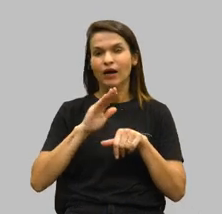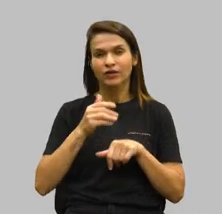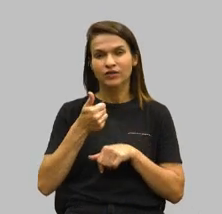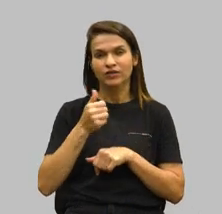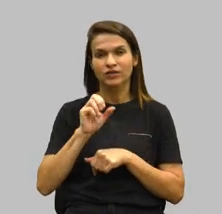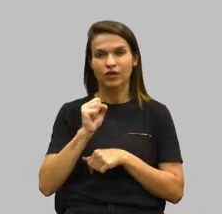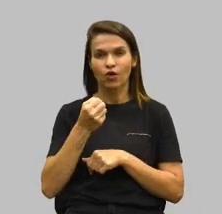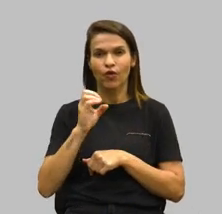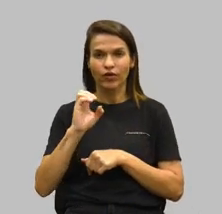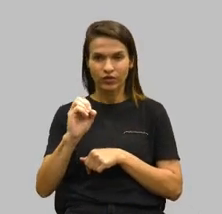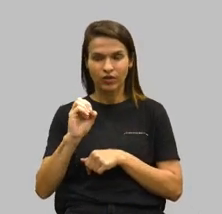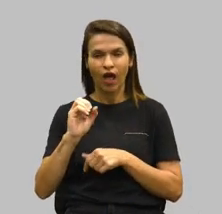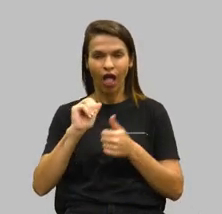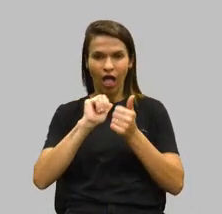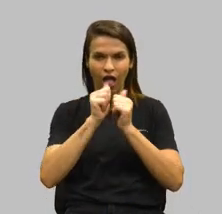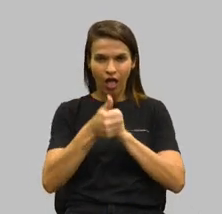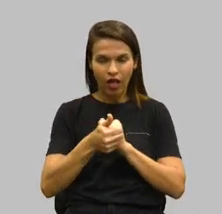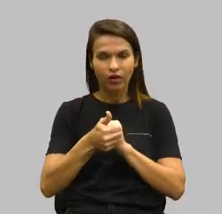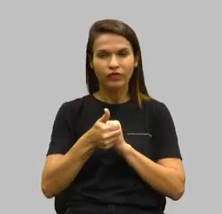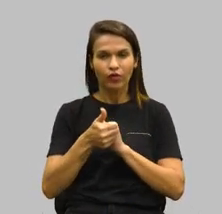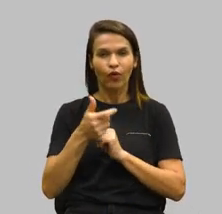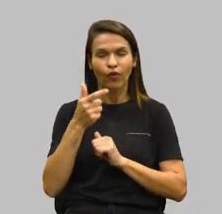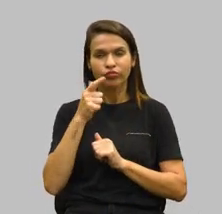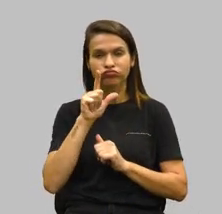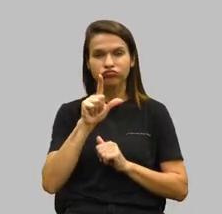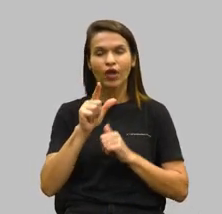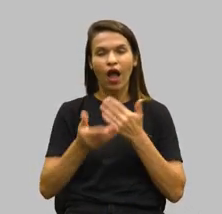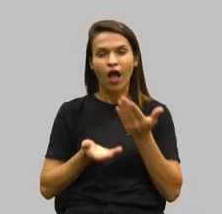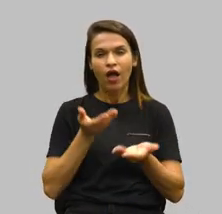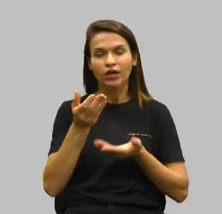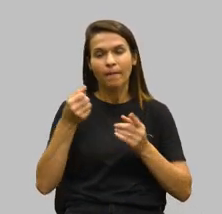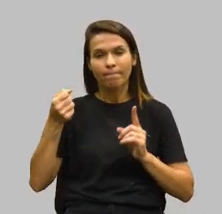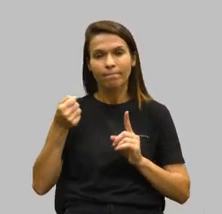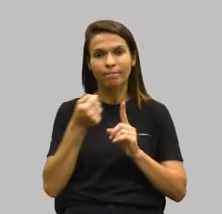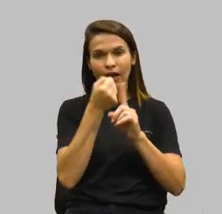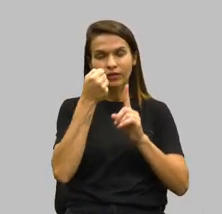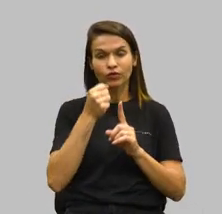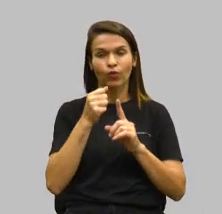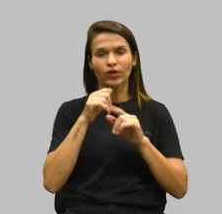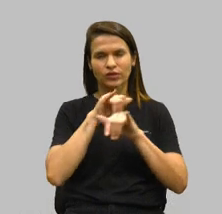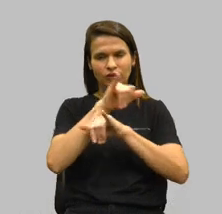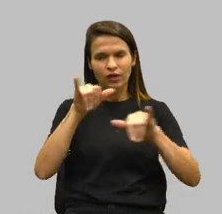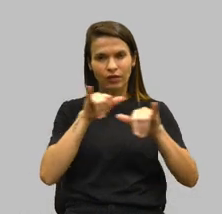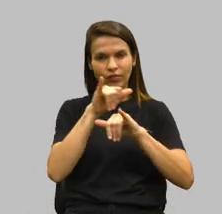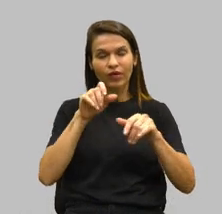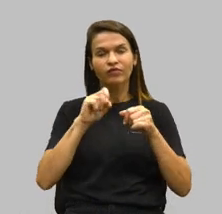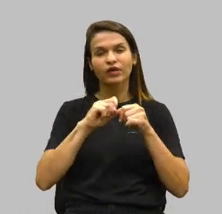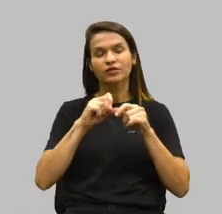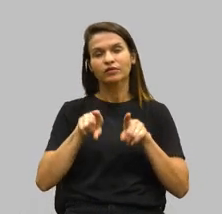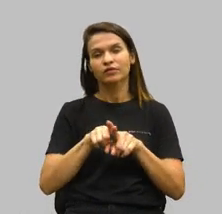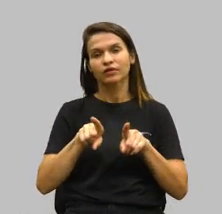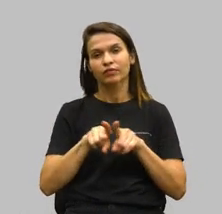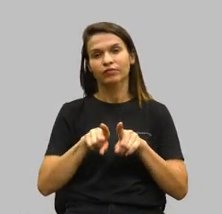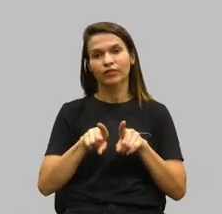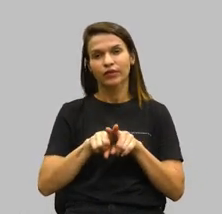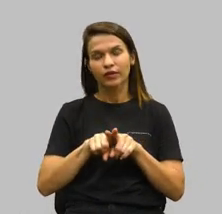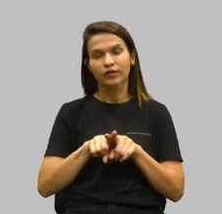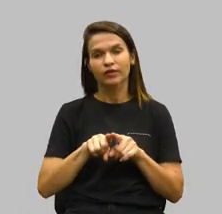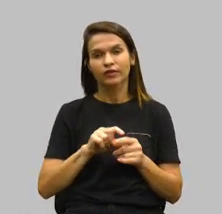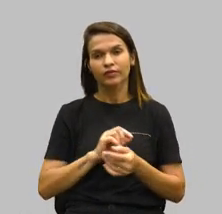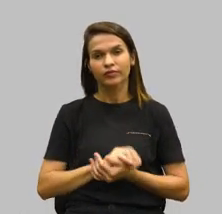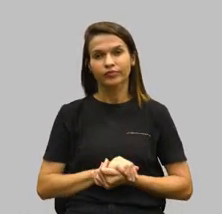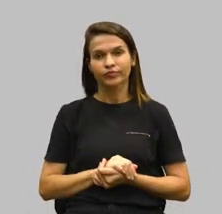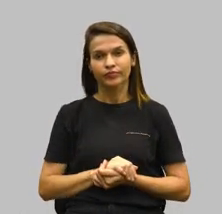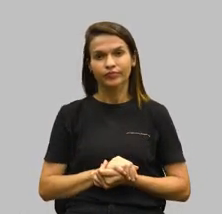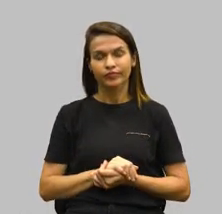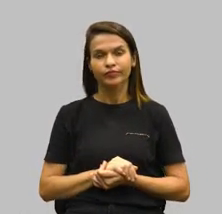atletas e funcionários foram alcançados e eu posso dizer impactados com essa campanha fazendo também a